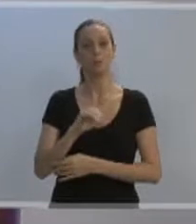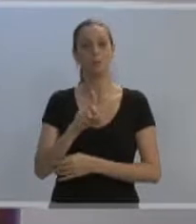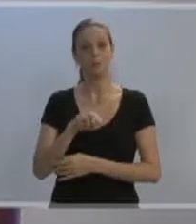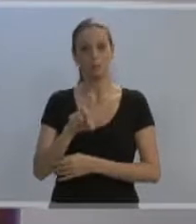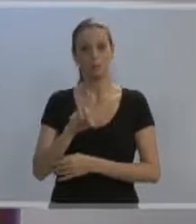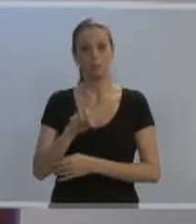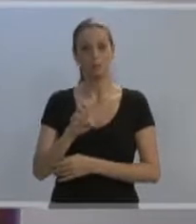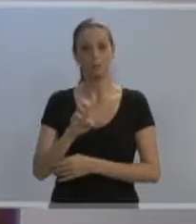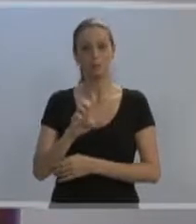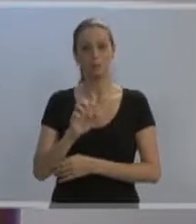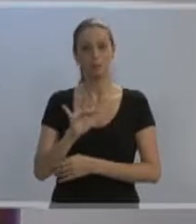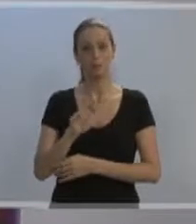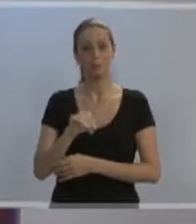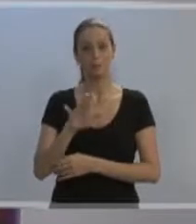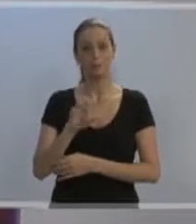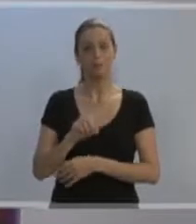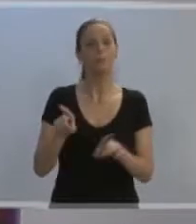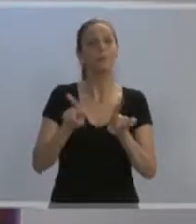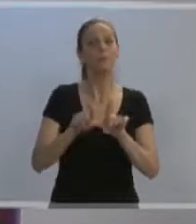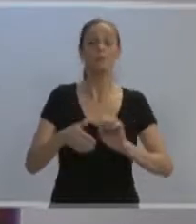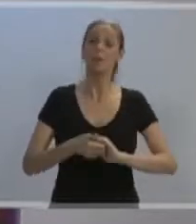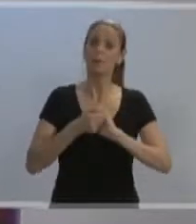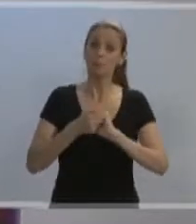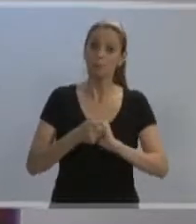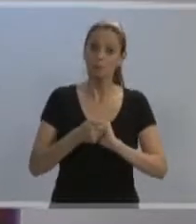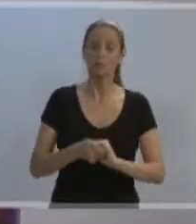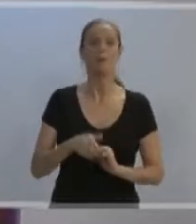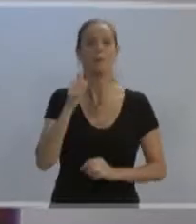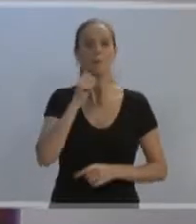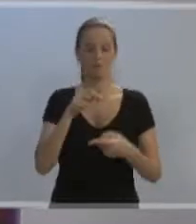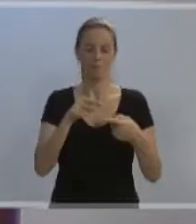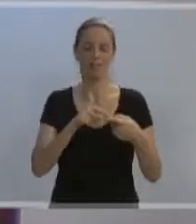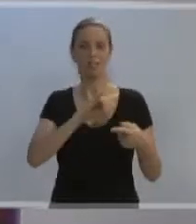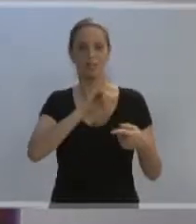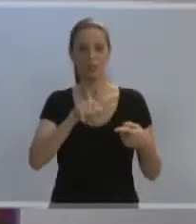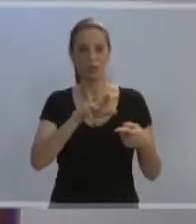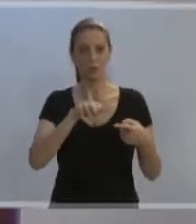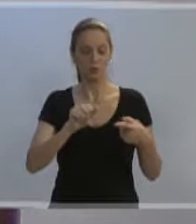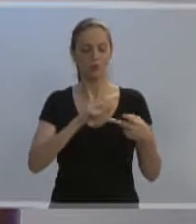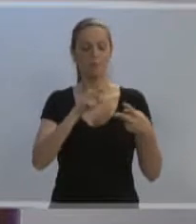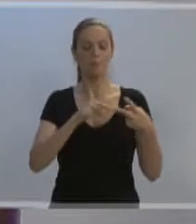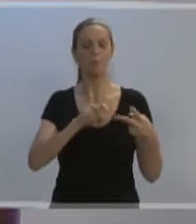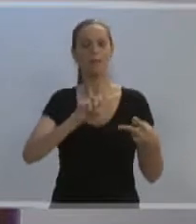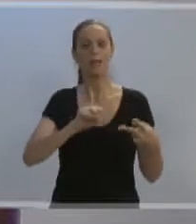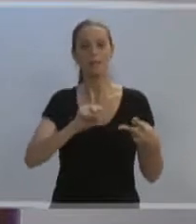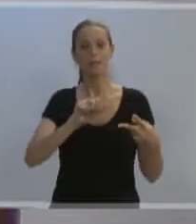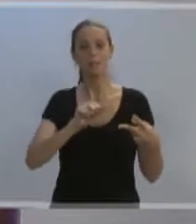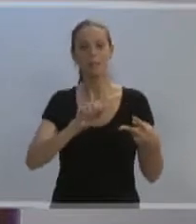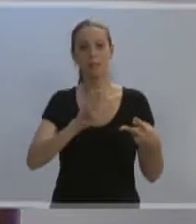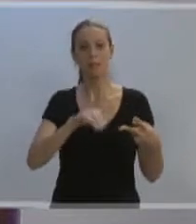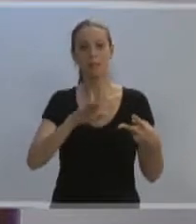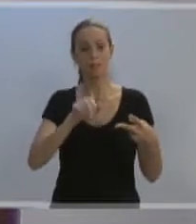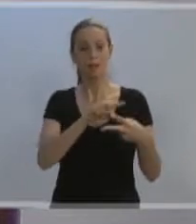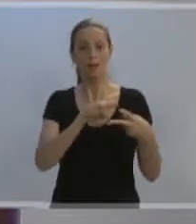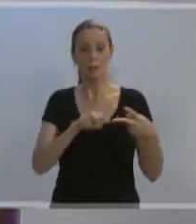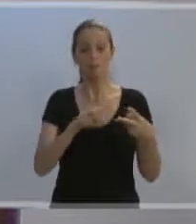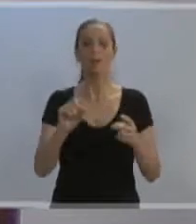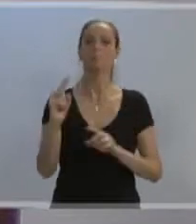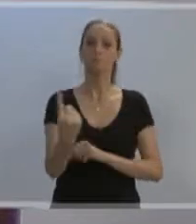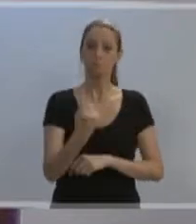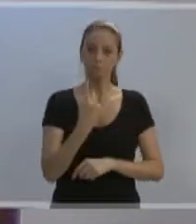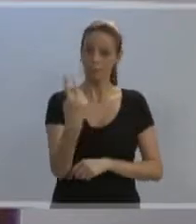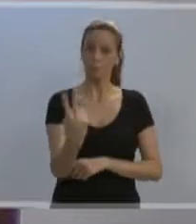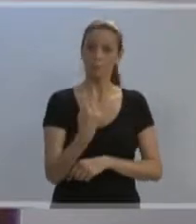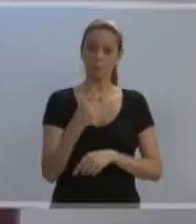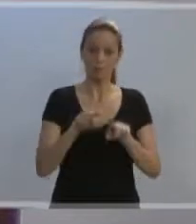e aproveito para também cumprimentar a Júlia e a Samira que estiveram no meu gabinete há pouco fazendo uma entrevista, e parabenizar